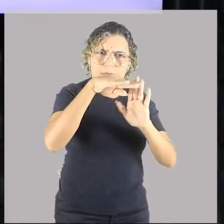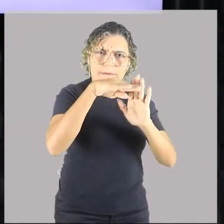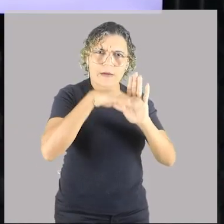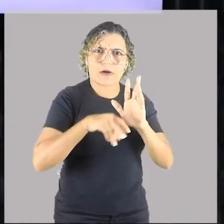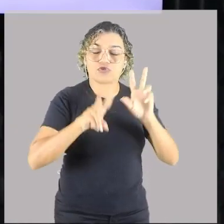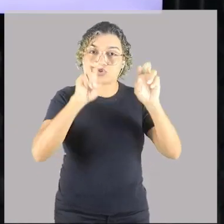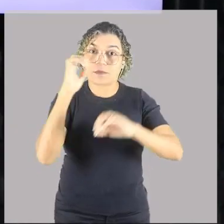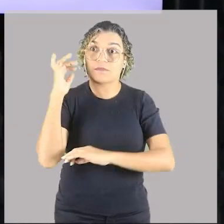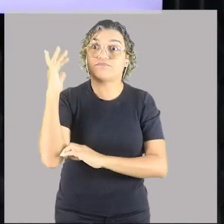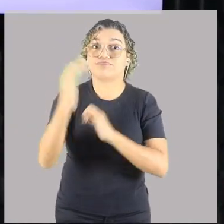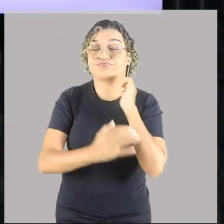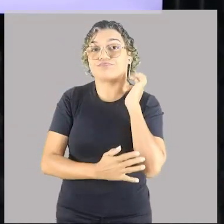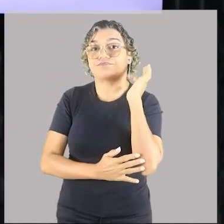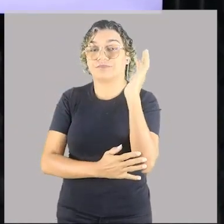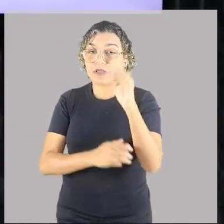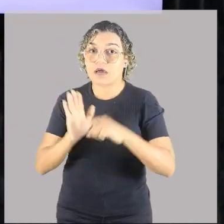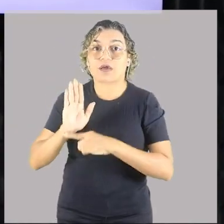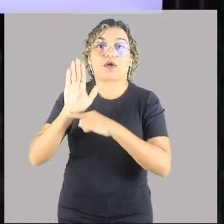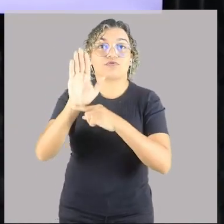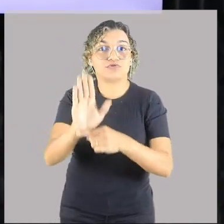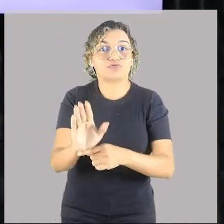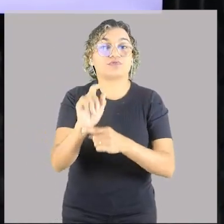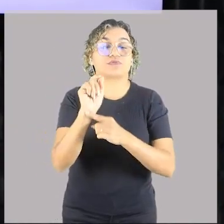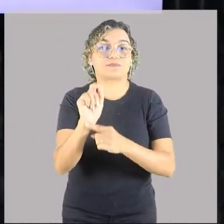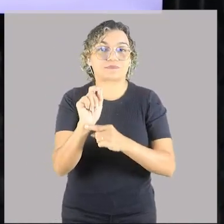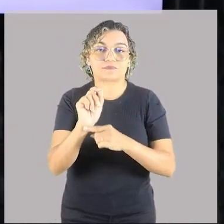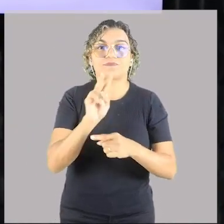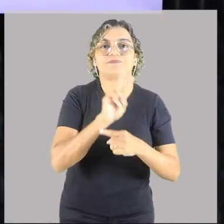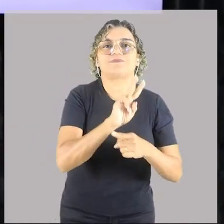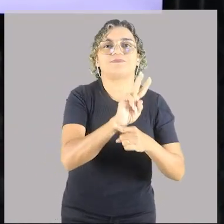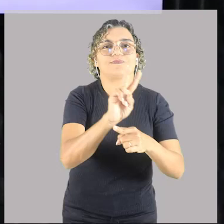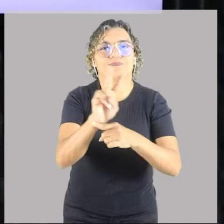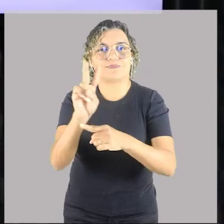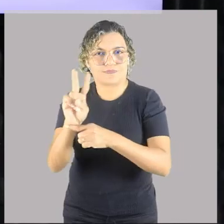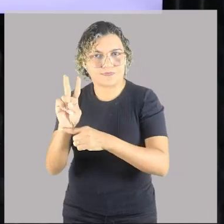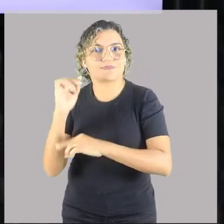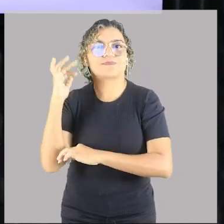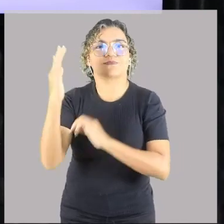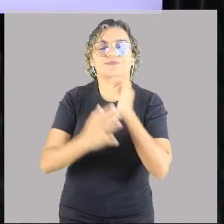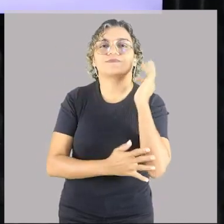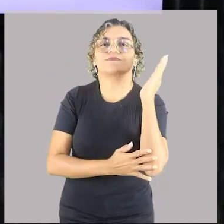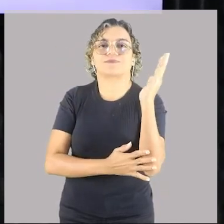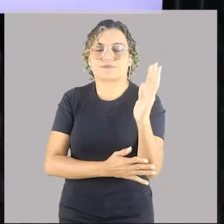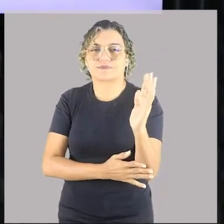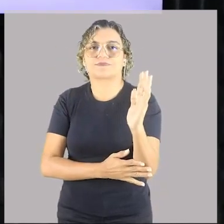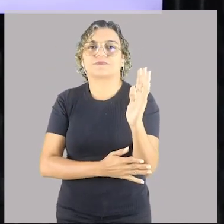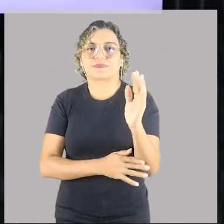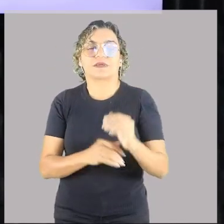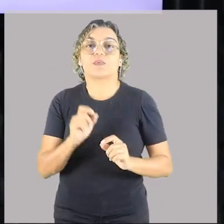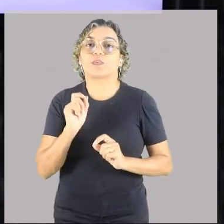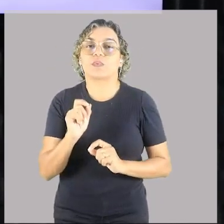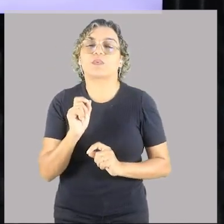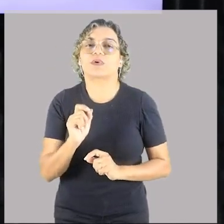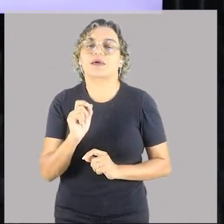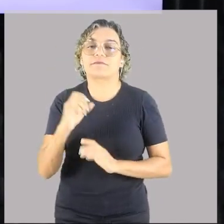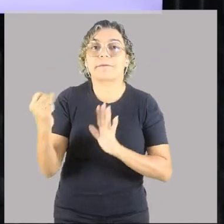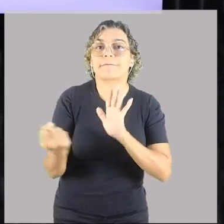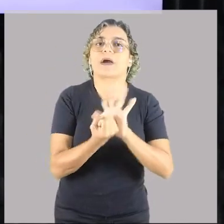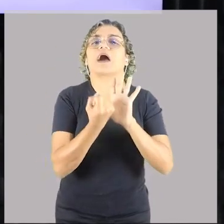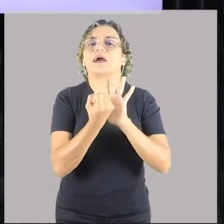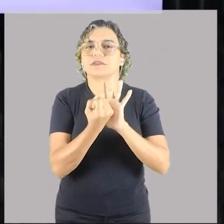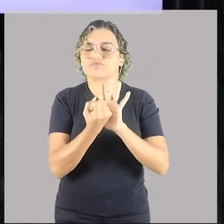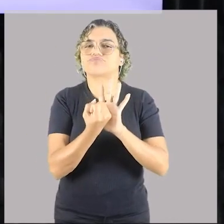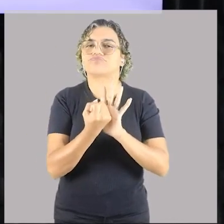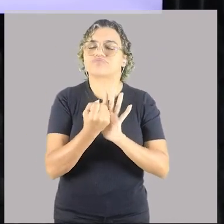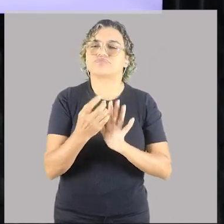questão do meio ambiente, que vai contribuir para a proteção do meio ambiente, que automaticamente impacta de